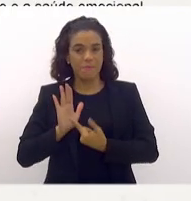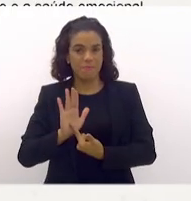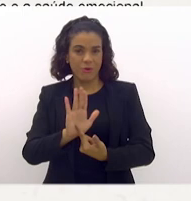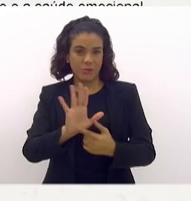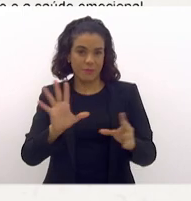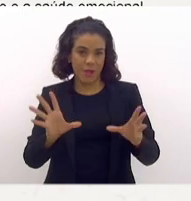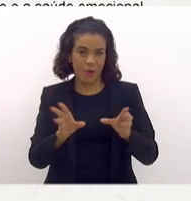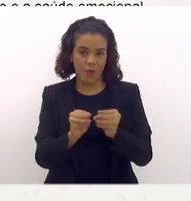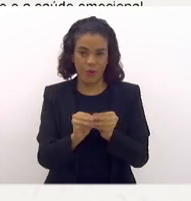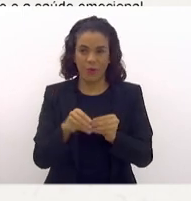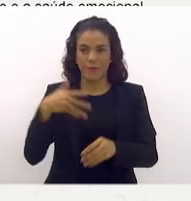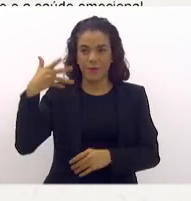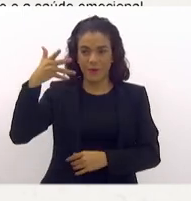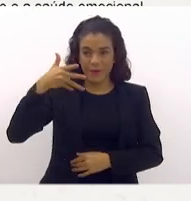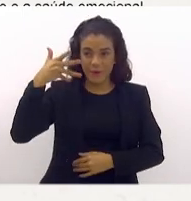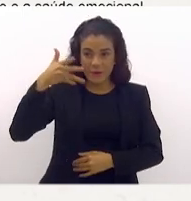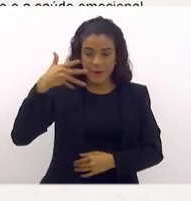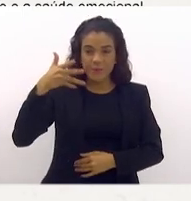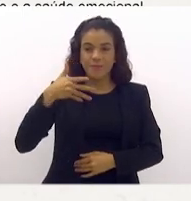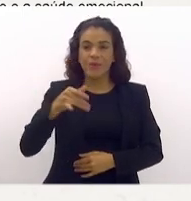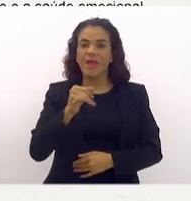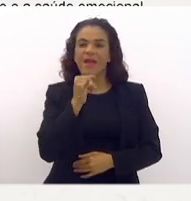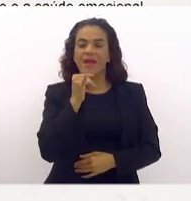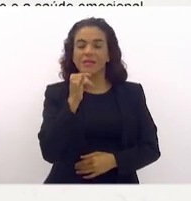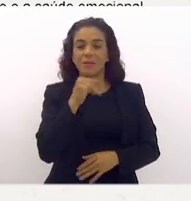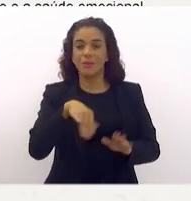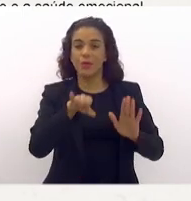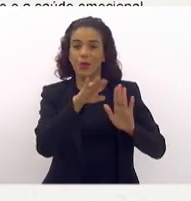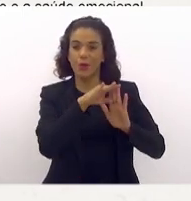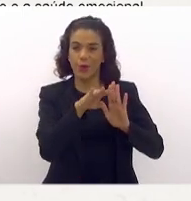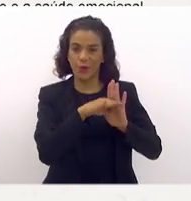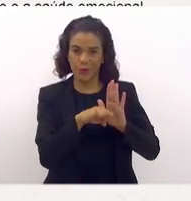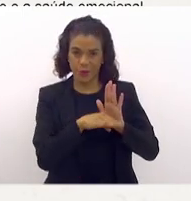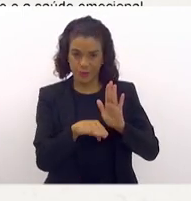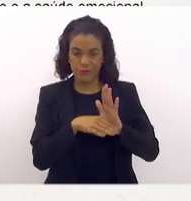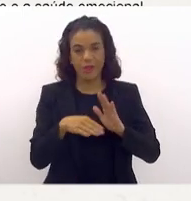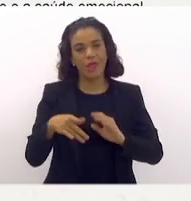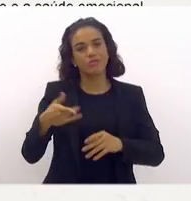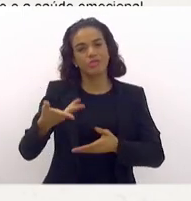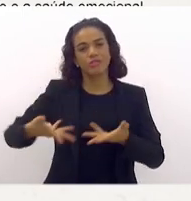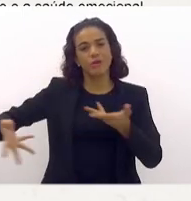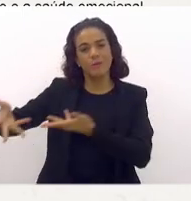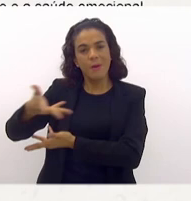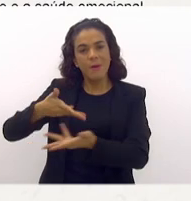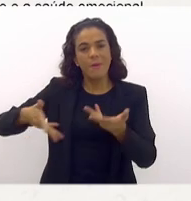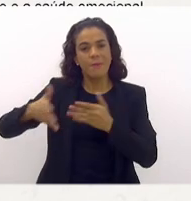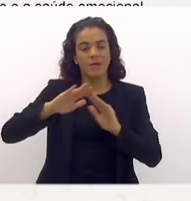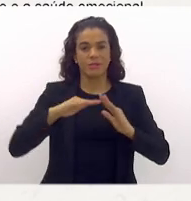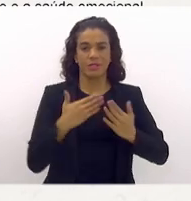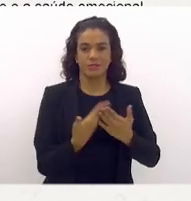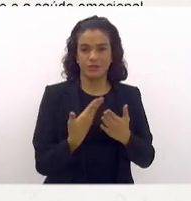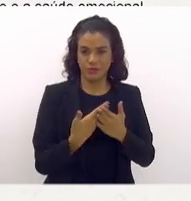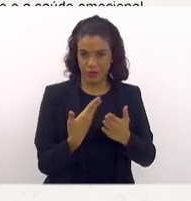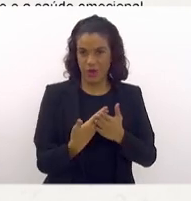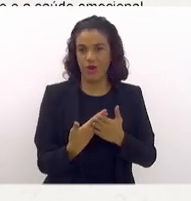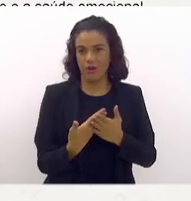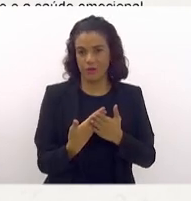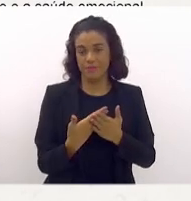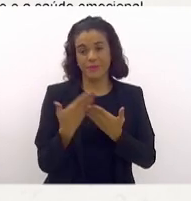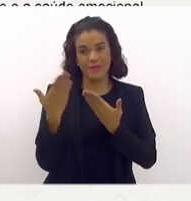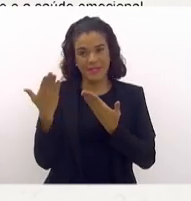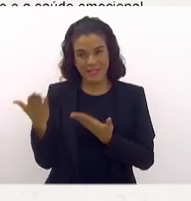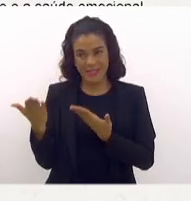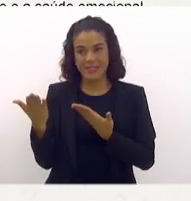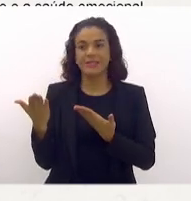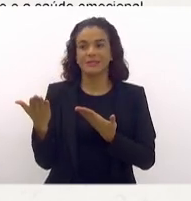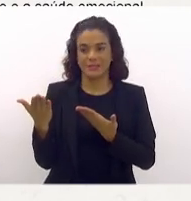concluir a minha fala, alguns exemplos de conteúdos que a gente também leva para as escolas, trazer especialmente esse que eu tinha mostrado lá